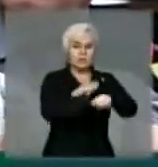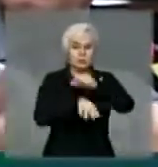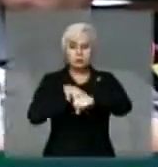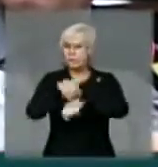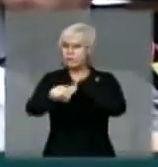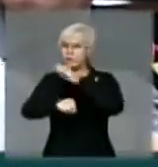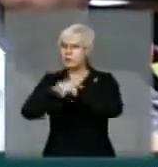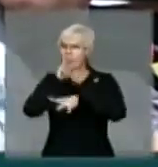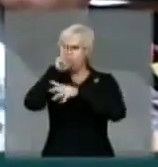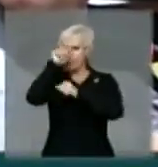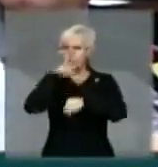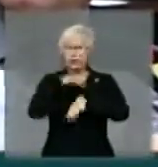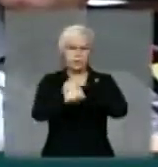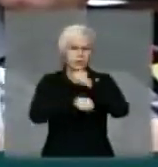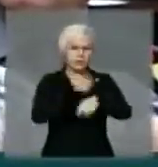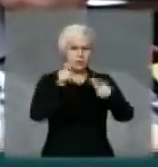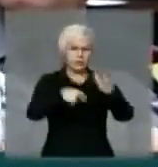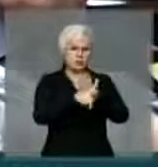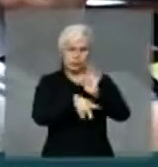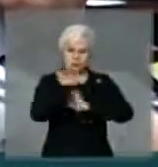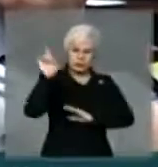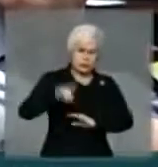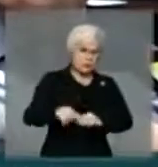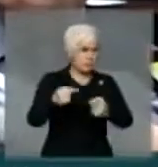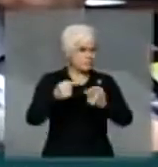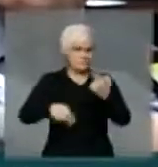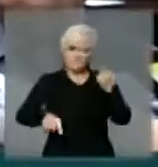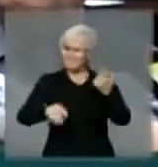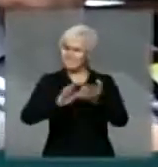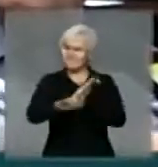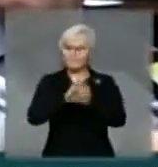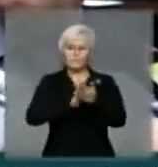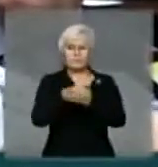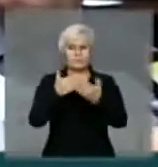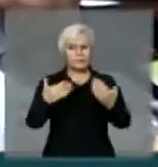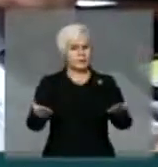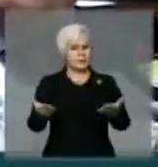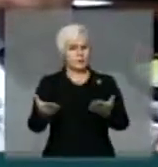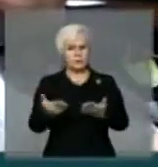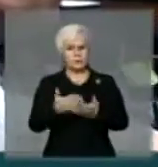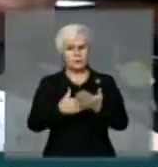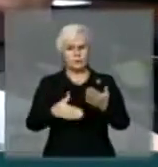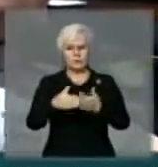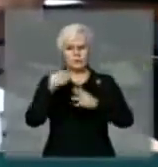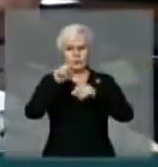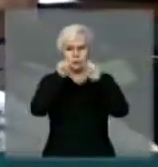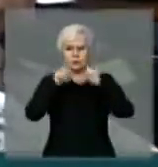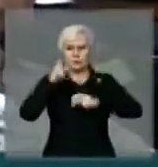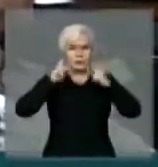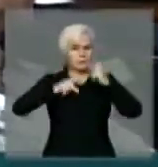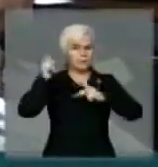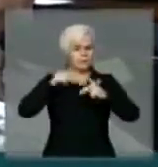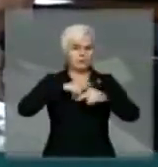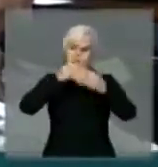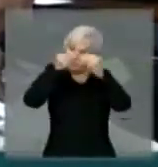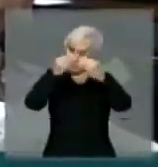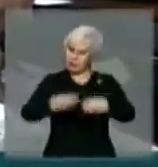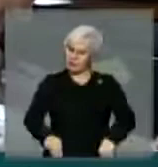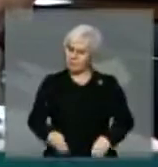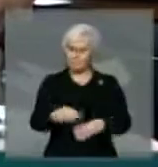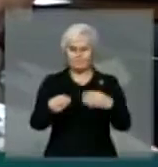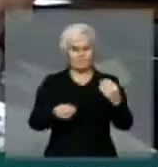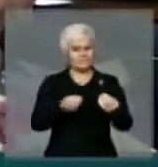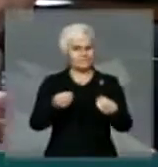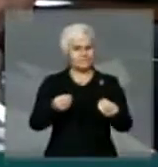usurpação de funções e atribuições. Isso é inadequado, e isso é fruto do esgotamento do sistema político. Não há outra saída, não há